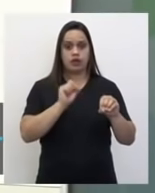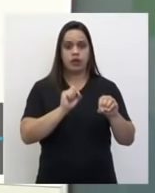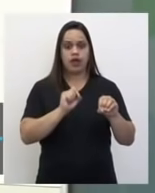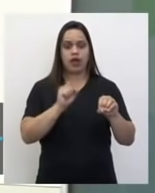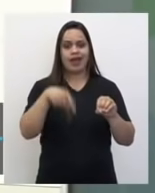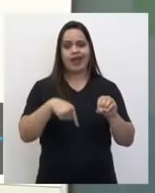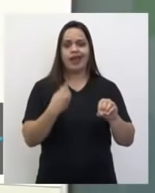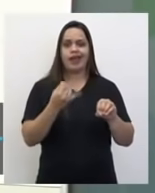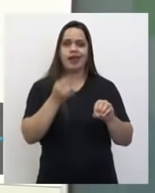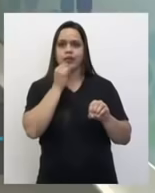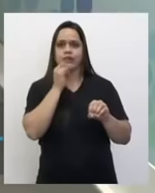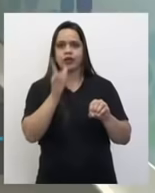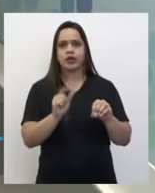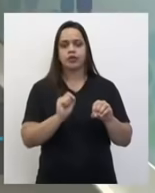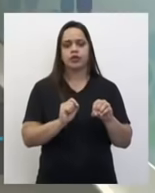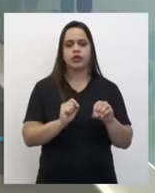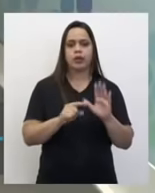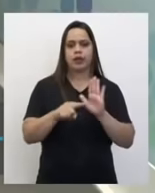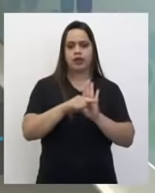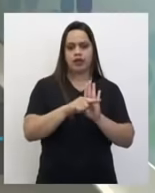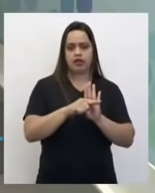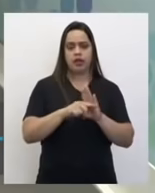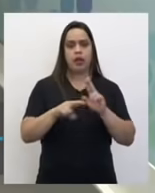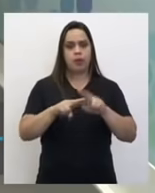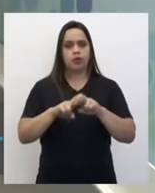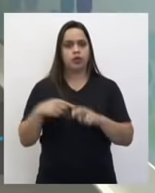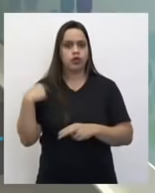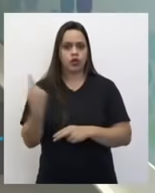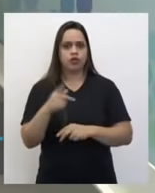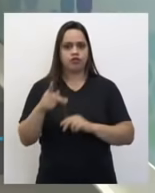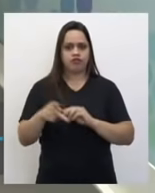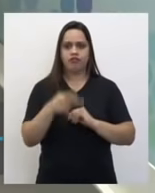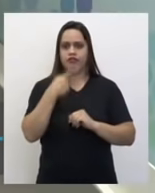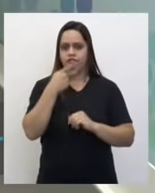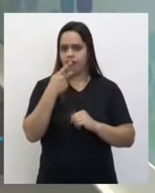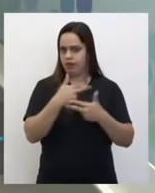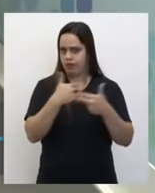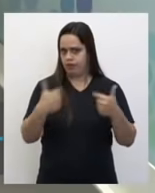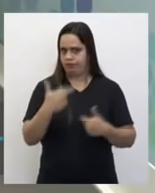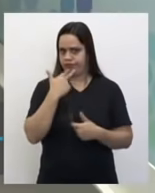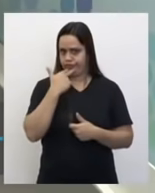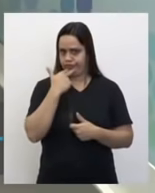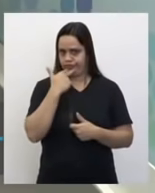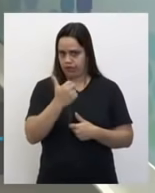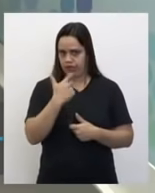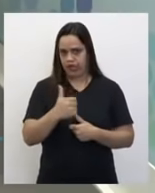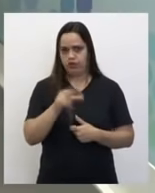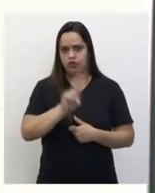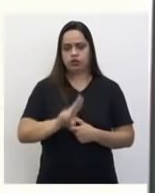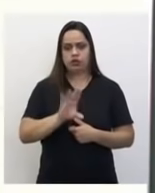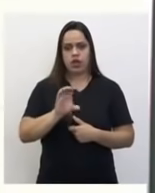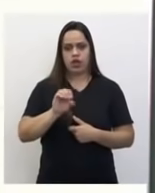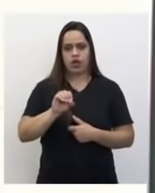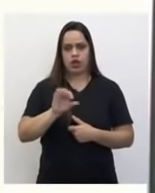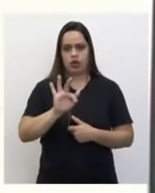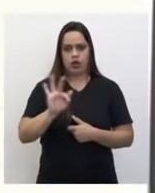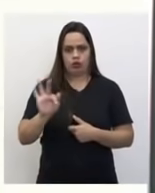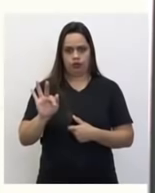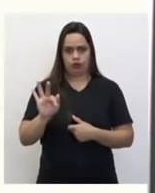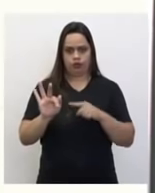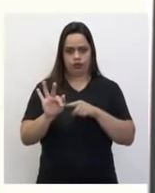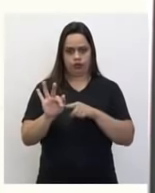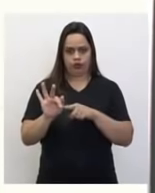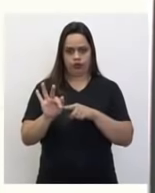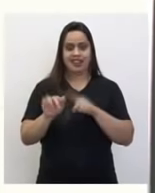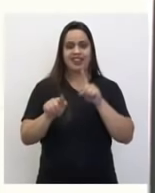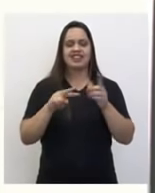negativa. Como a gente aqui é poliglota, a gente vai usar o off, tá? Porque justamente a ideia do sistema